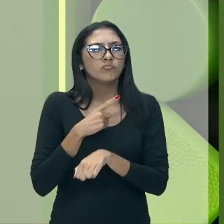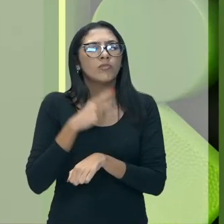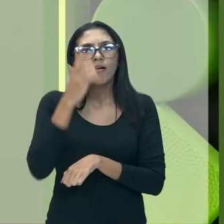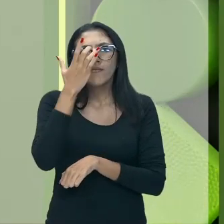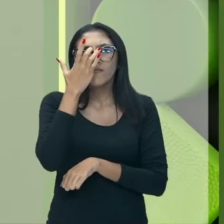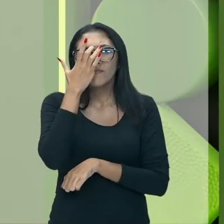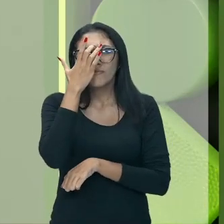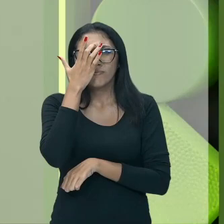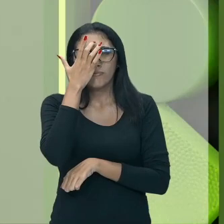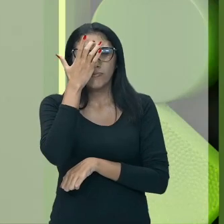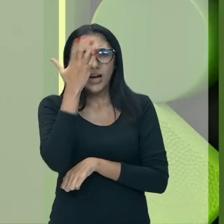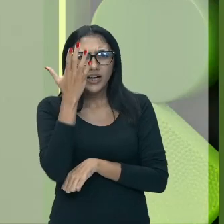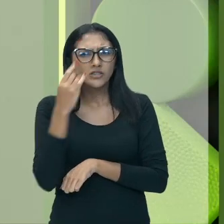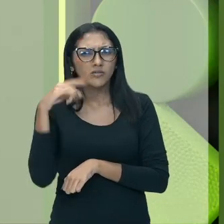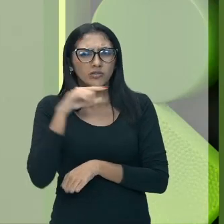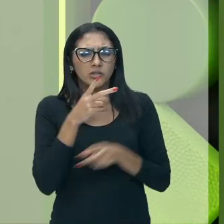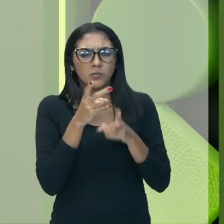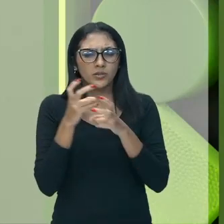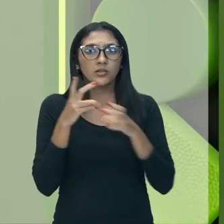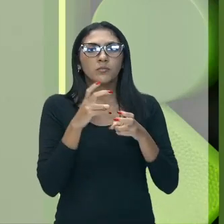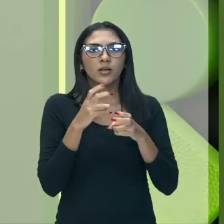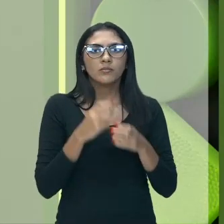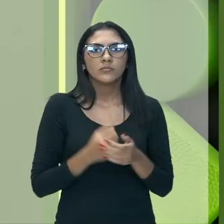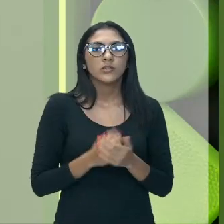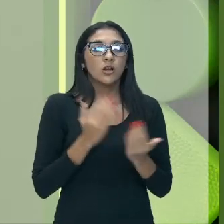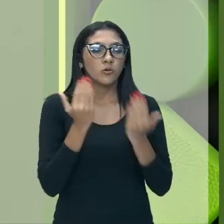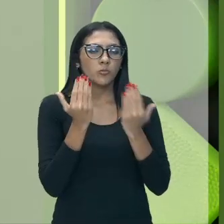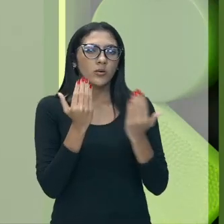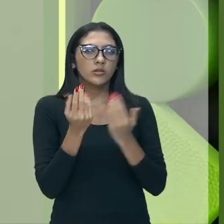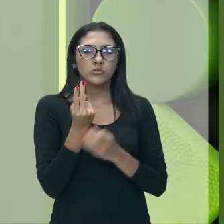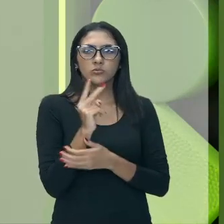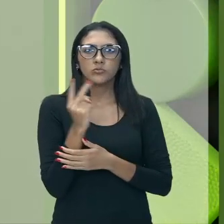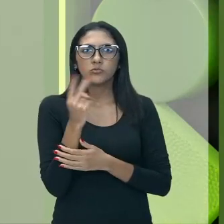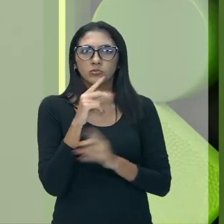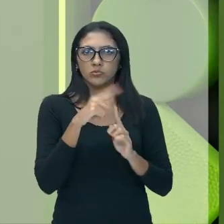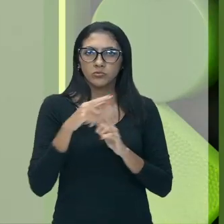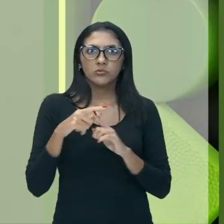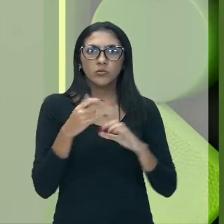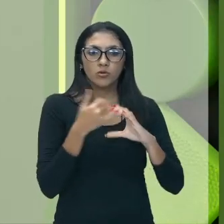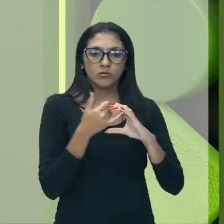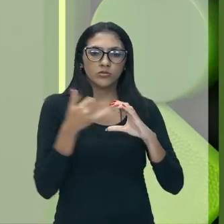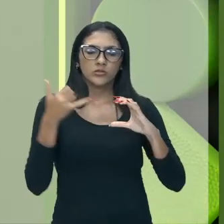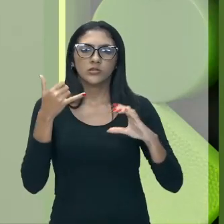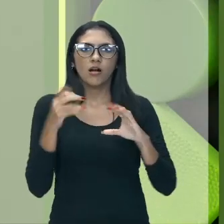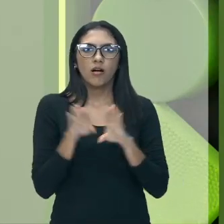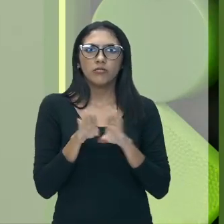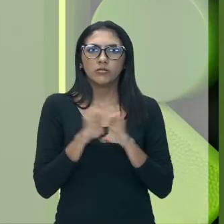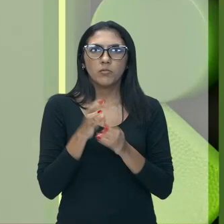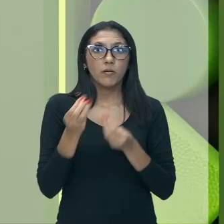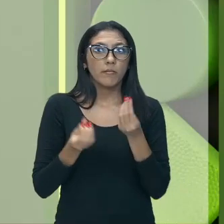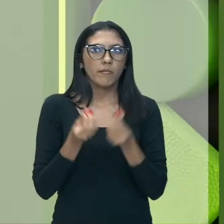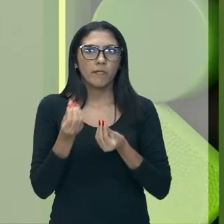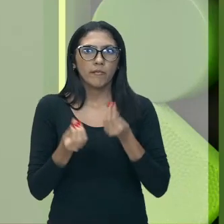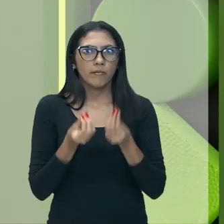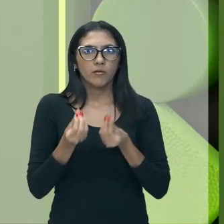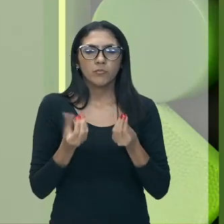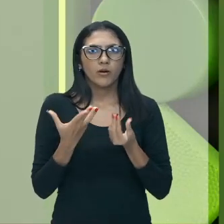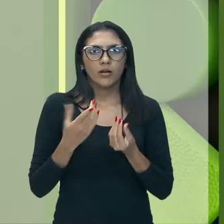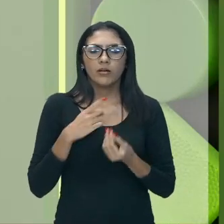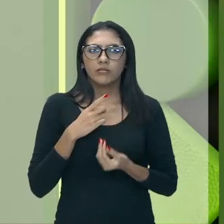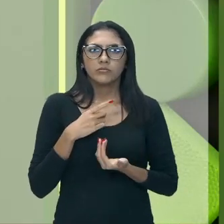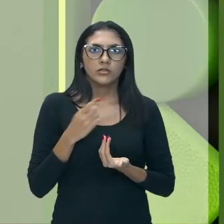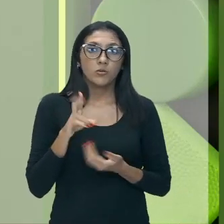o efeito Joule e também quem é o vilão do consumo de energia. Vamos